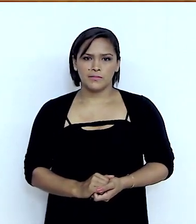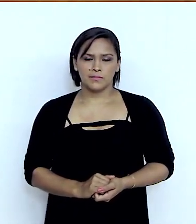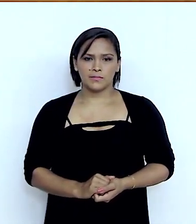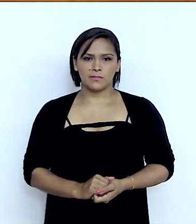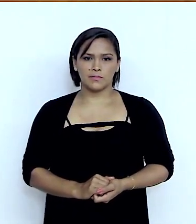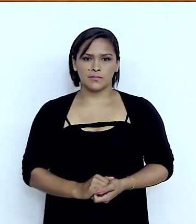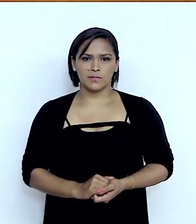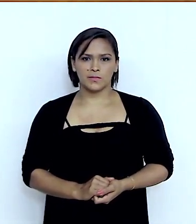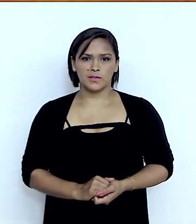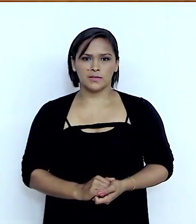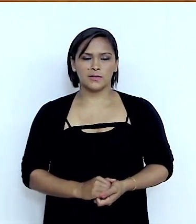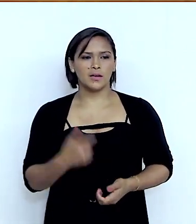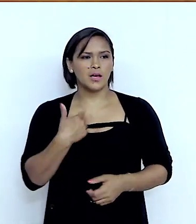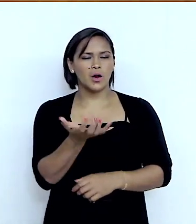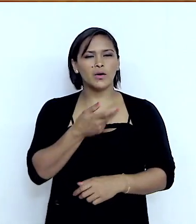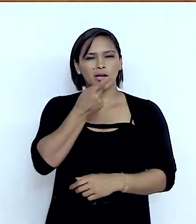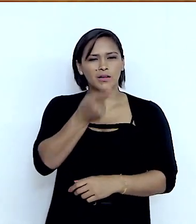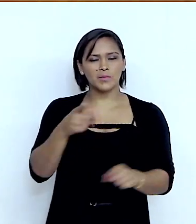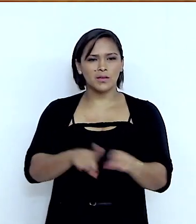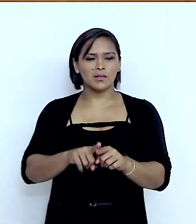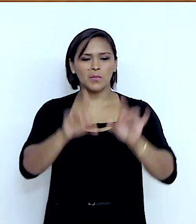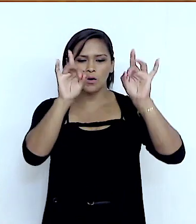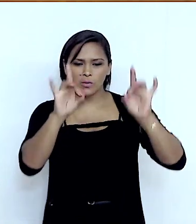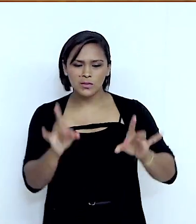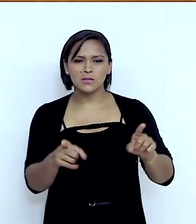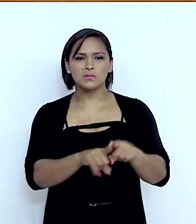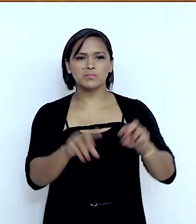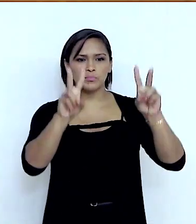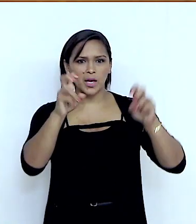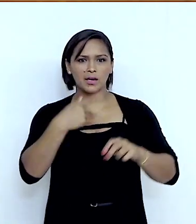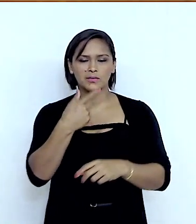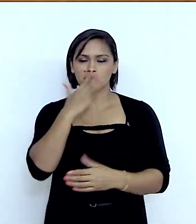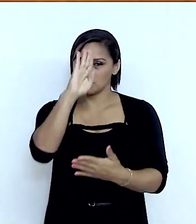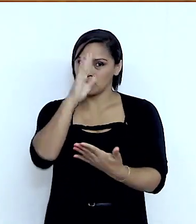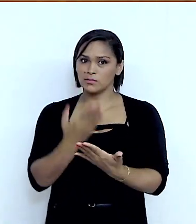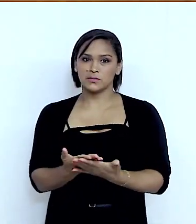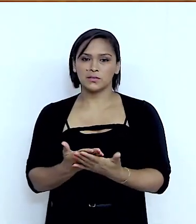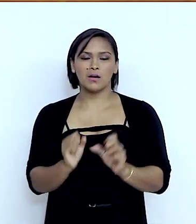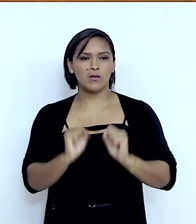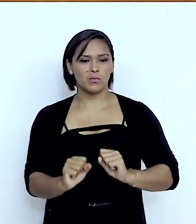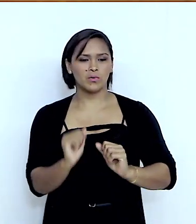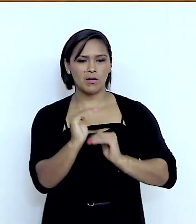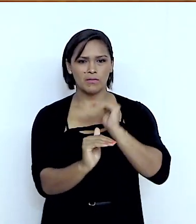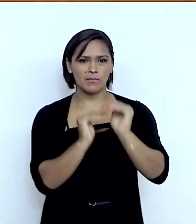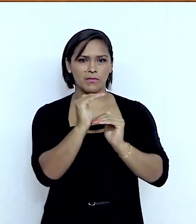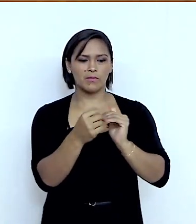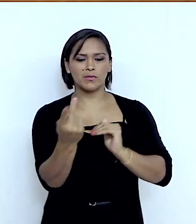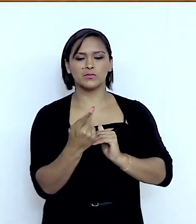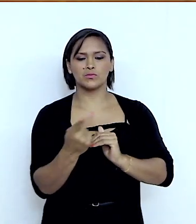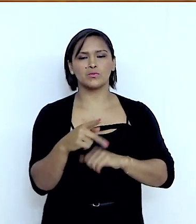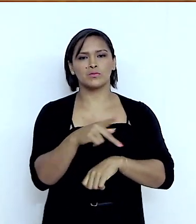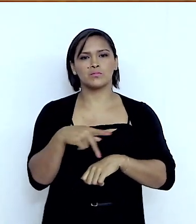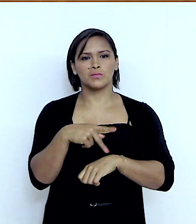o eu queria comentar o bolso eu tenho que eu acredito que nós podemos desenvolver os dois